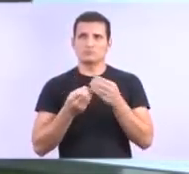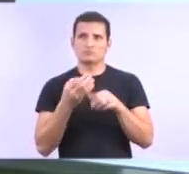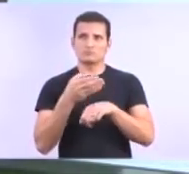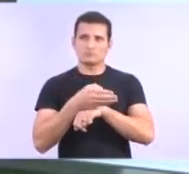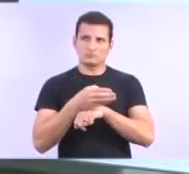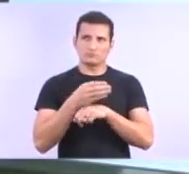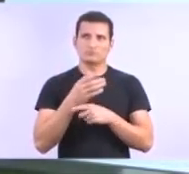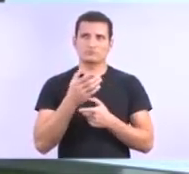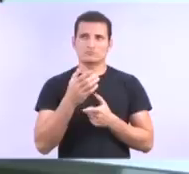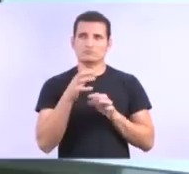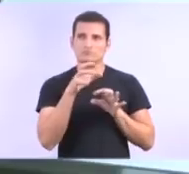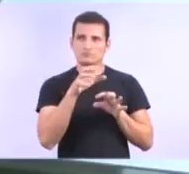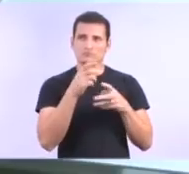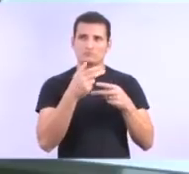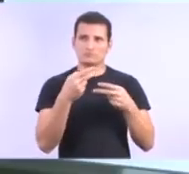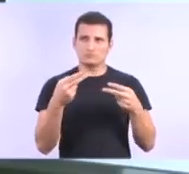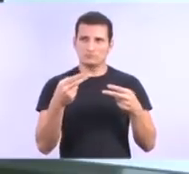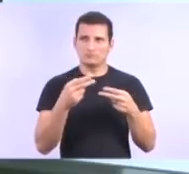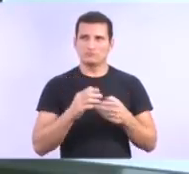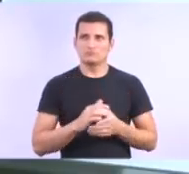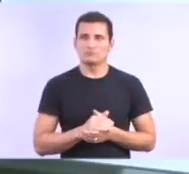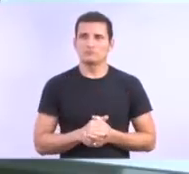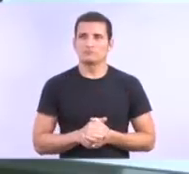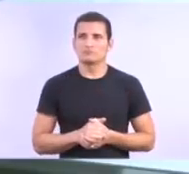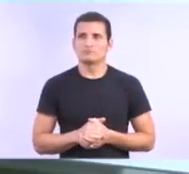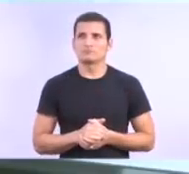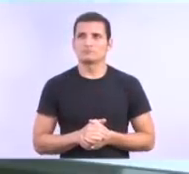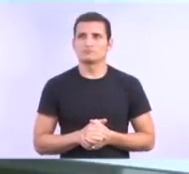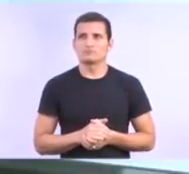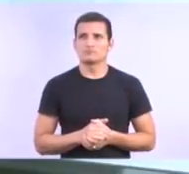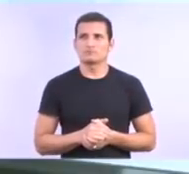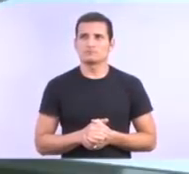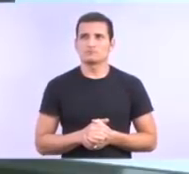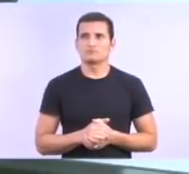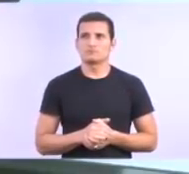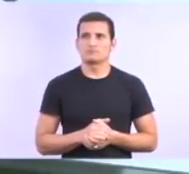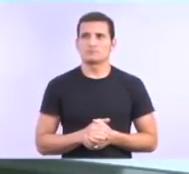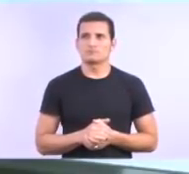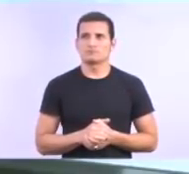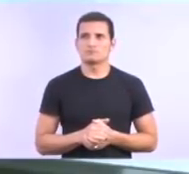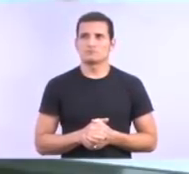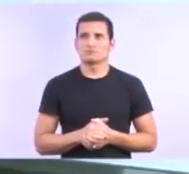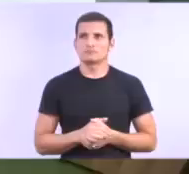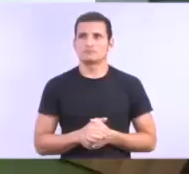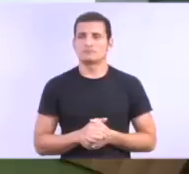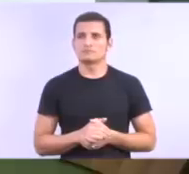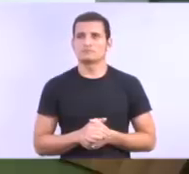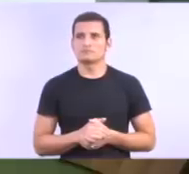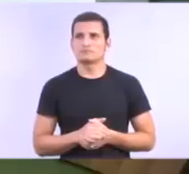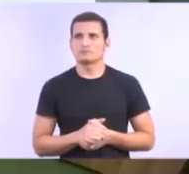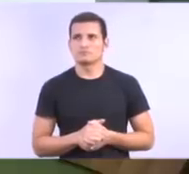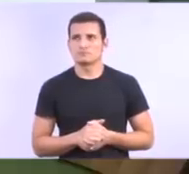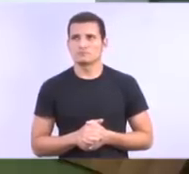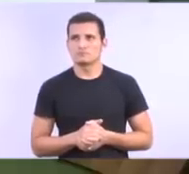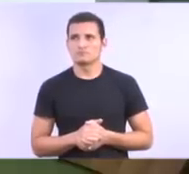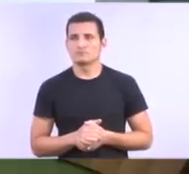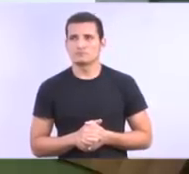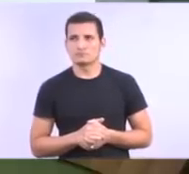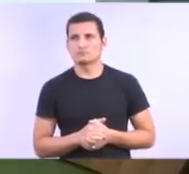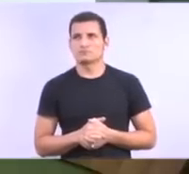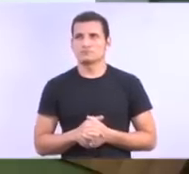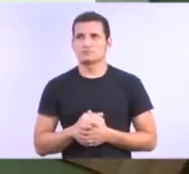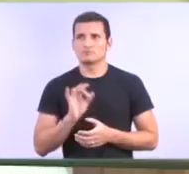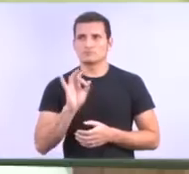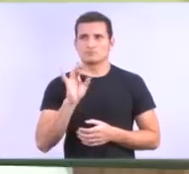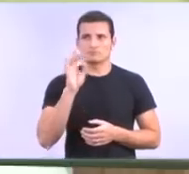que eu acesso a característica do objeto. Ok, professor? Ok, pessoal? Professor, mais alguma coisa para acrescentar aí? Só